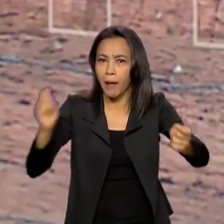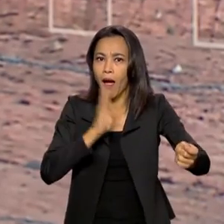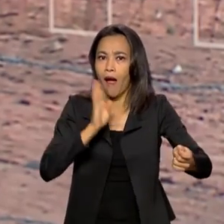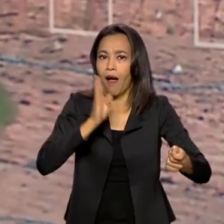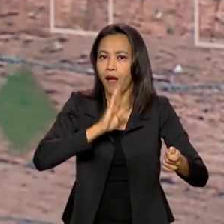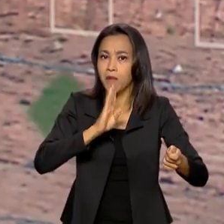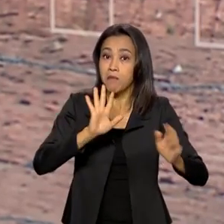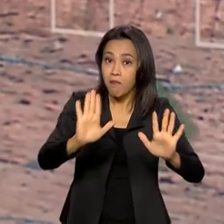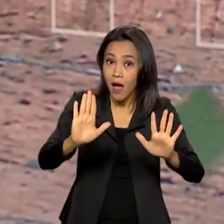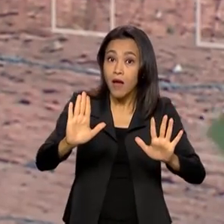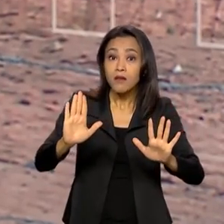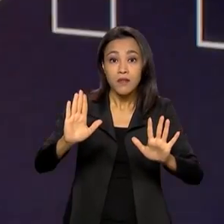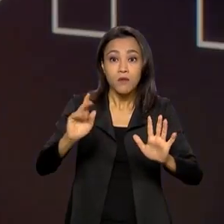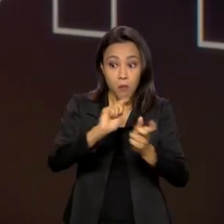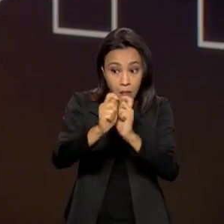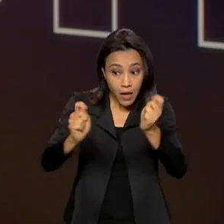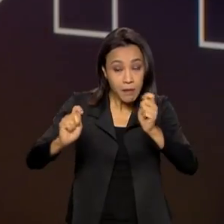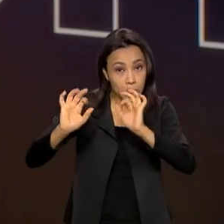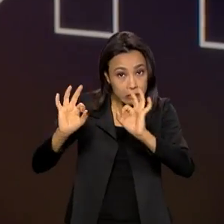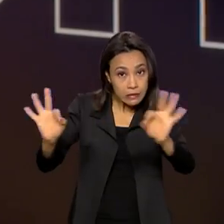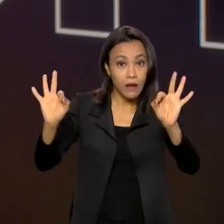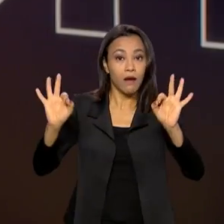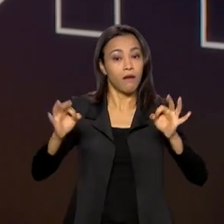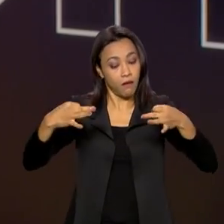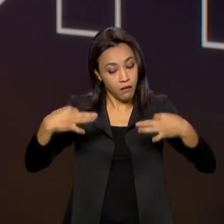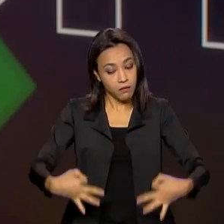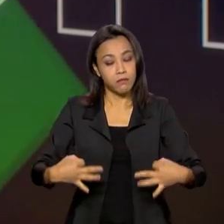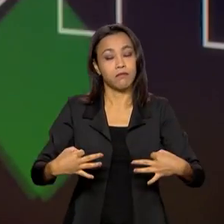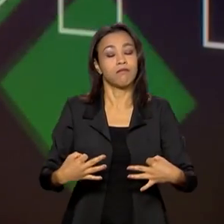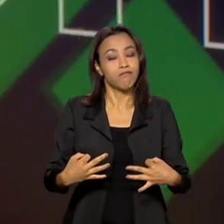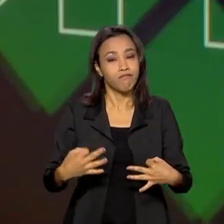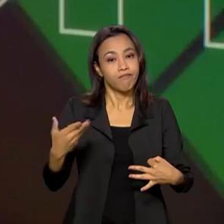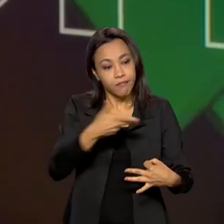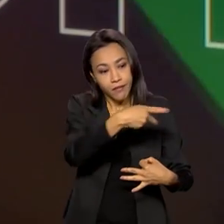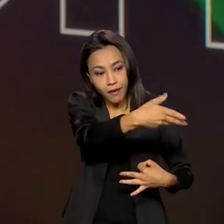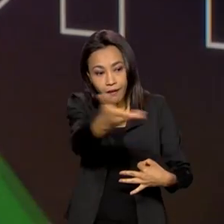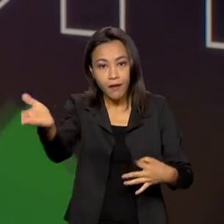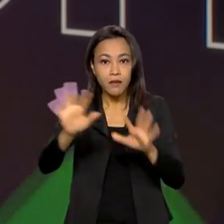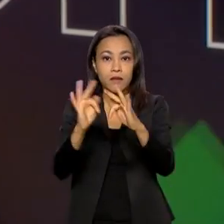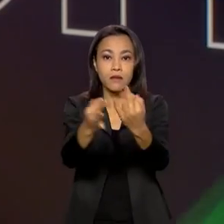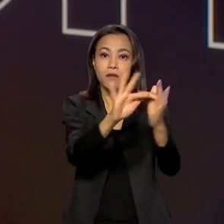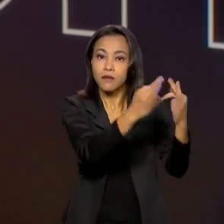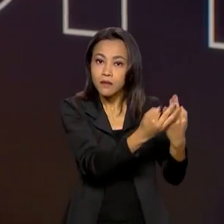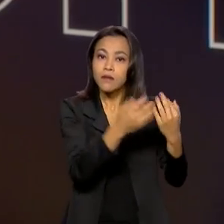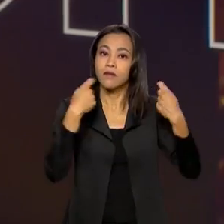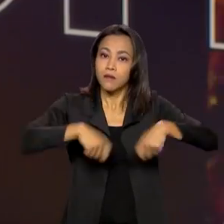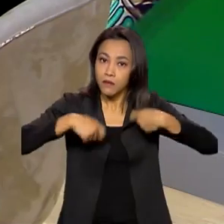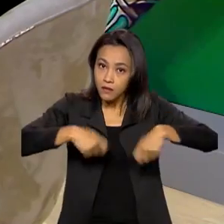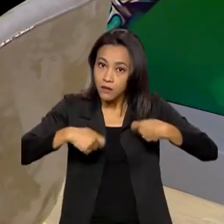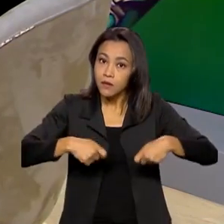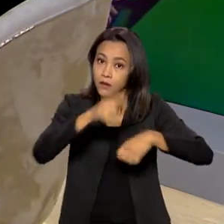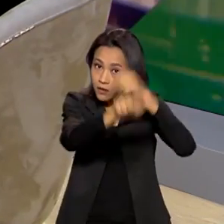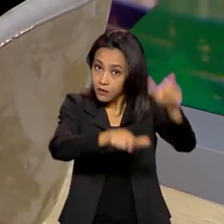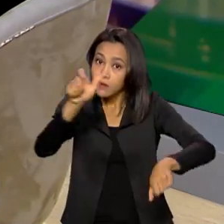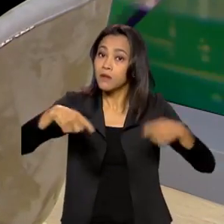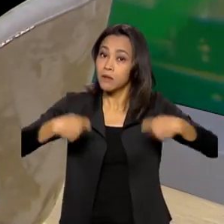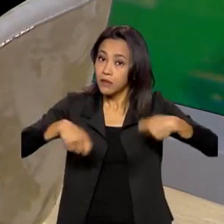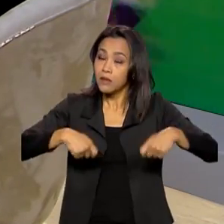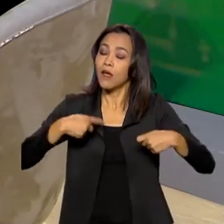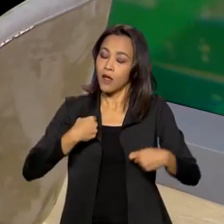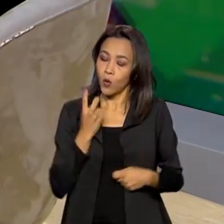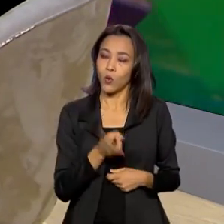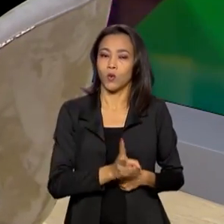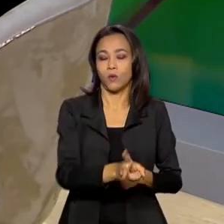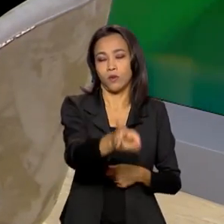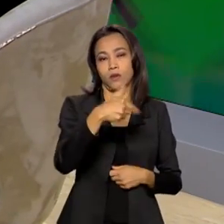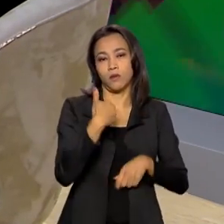assertivo um pagamento correto para aquelas pessoas que precisam essa é uma é uma constante no nosso trabalho que